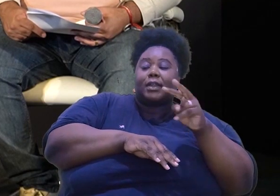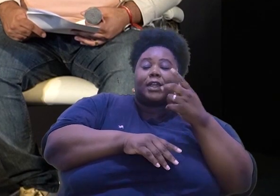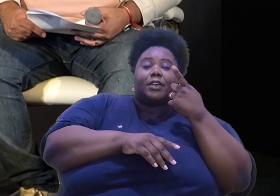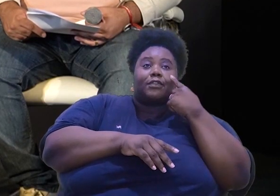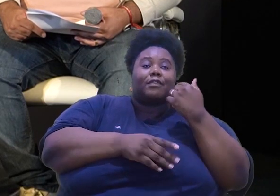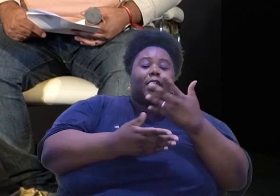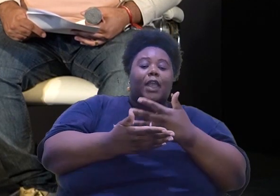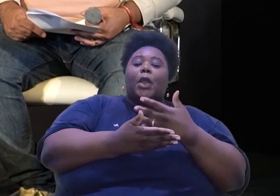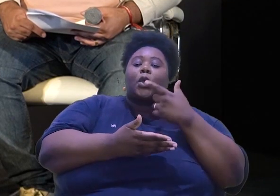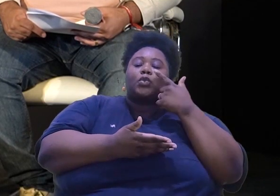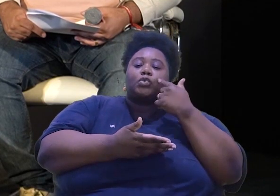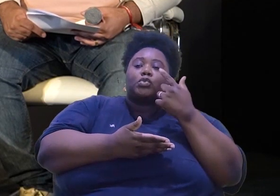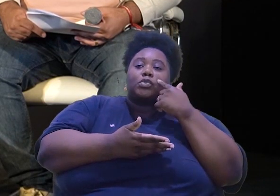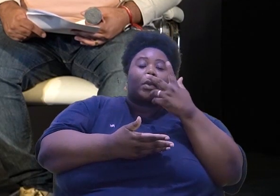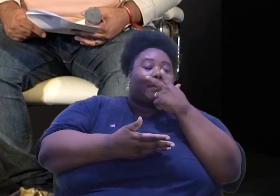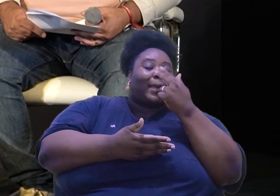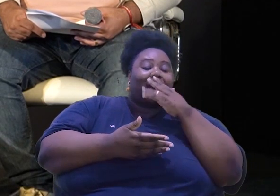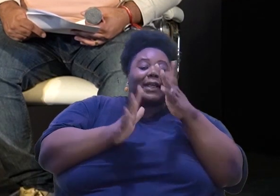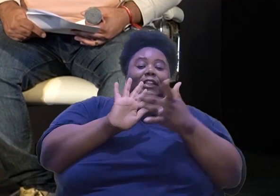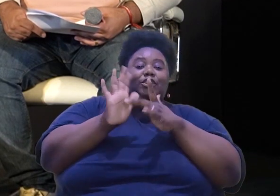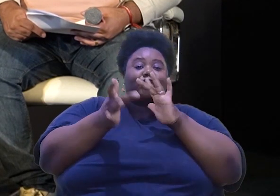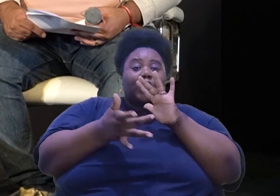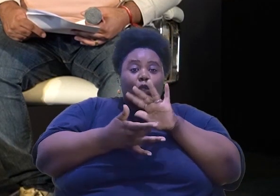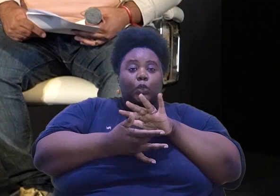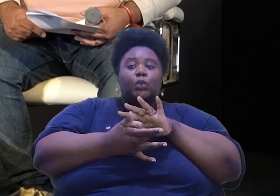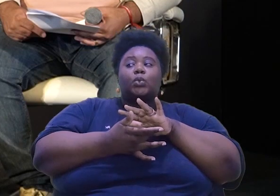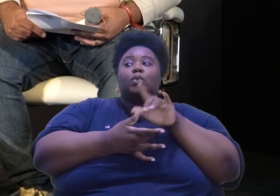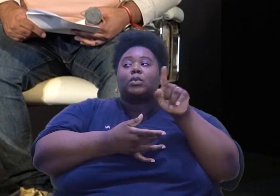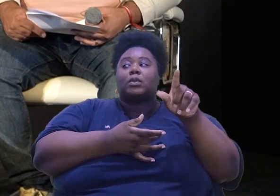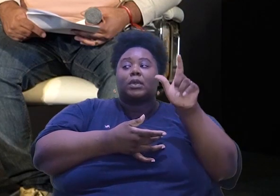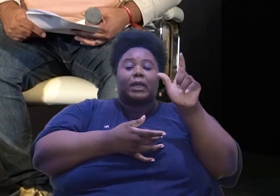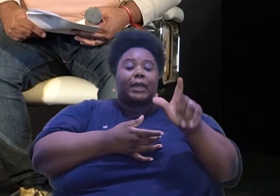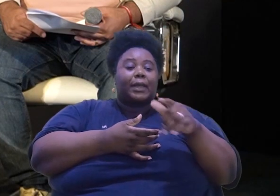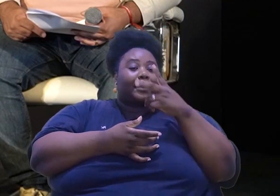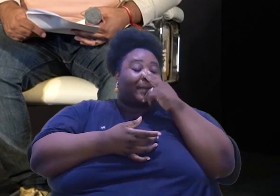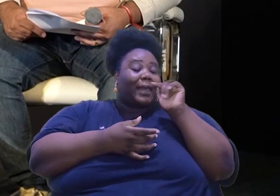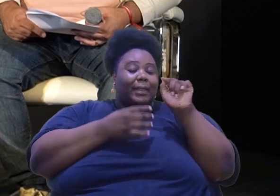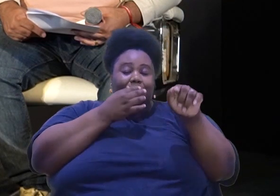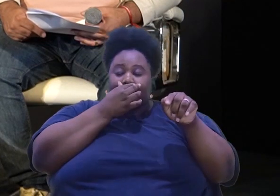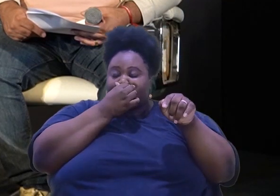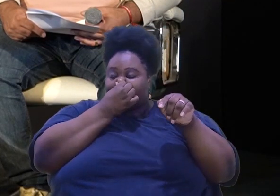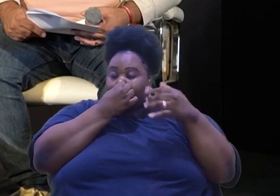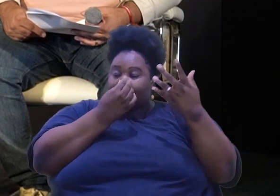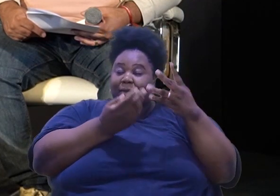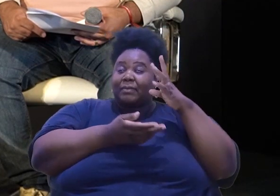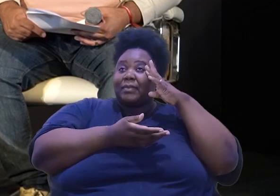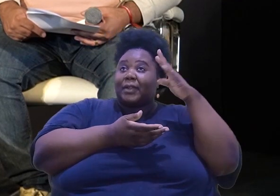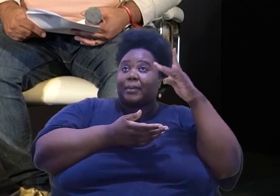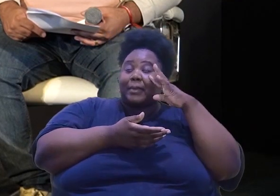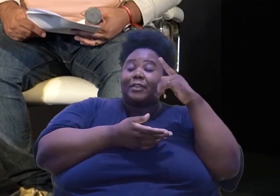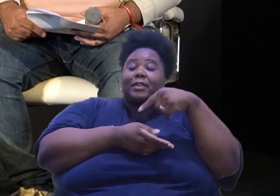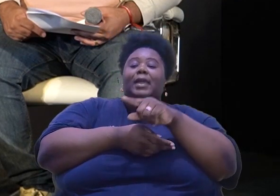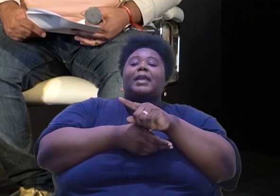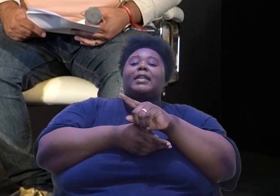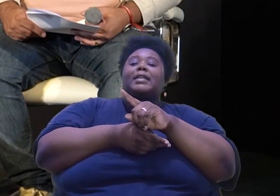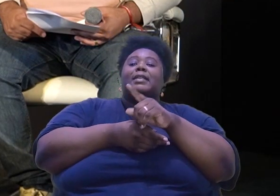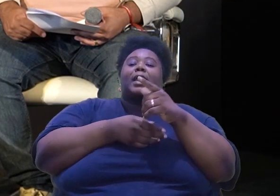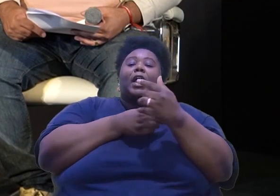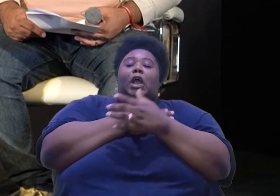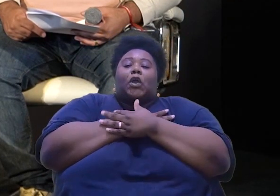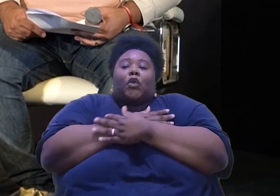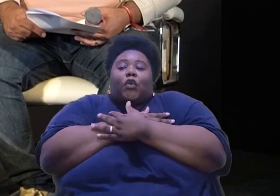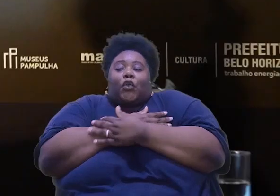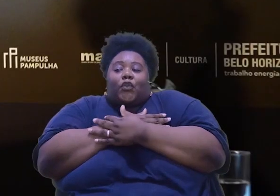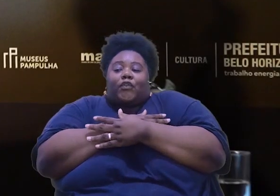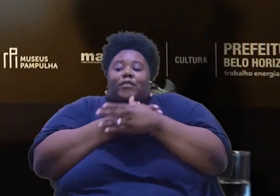Ele tem a impressão que aquele menino Jesus é ele. Então, ele começa a imaginar que o menino está com frio, o menino